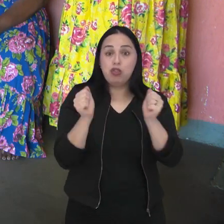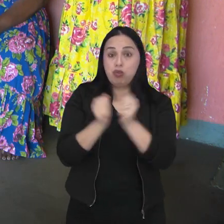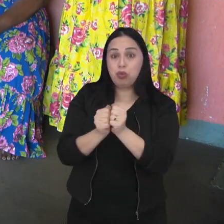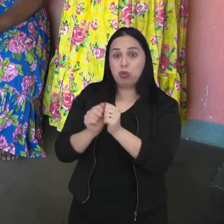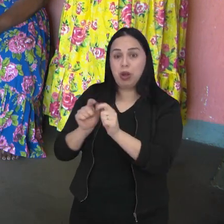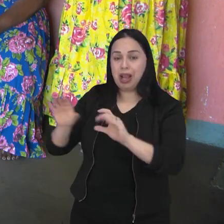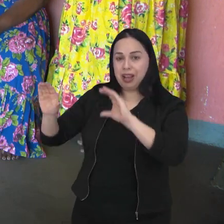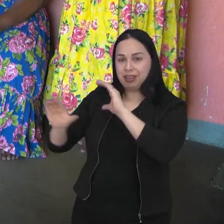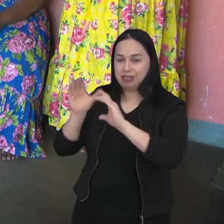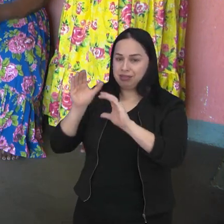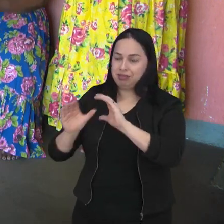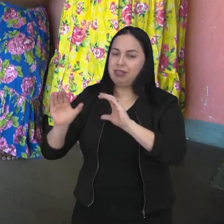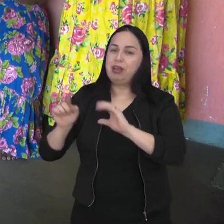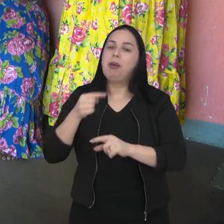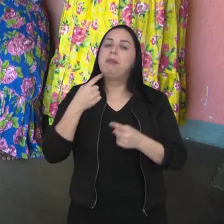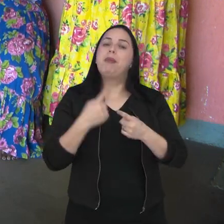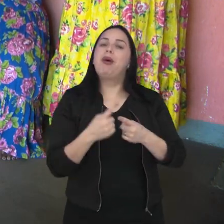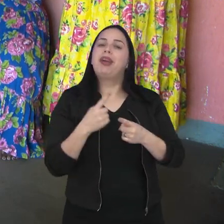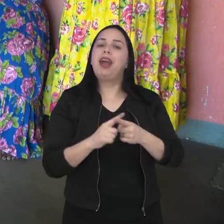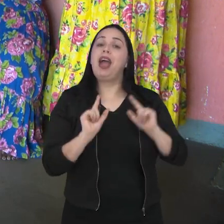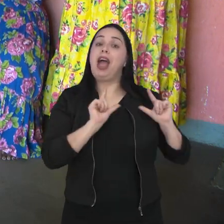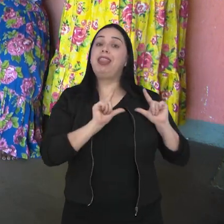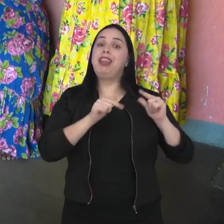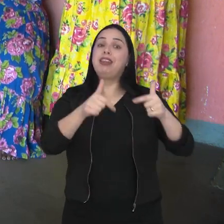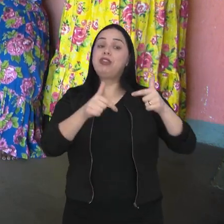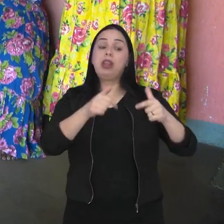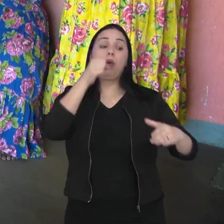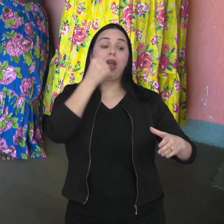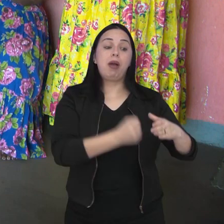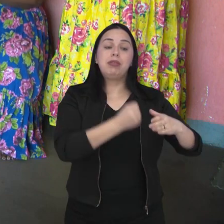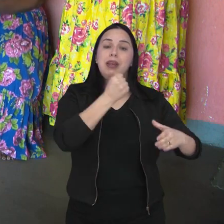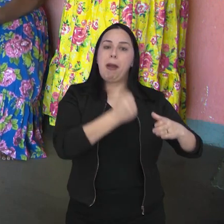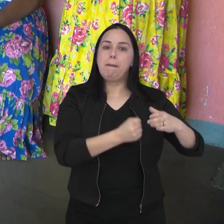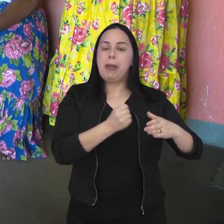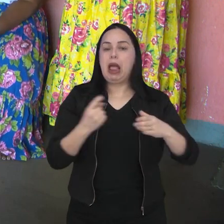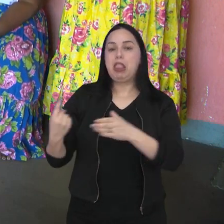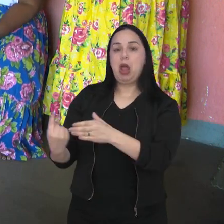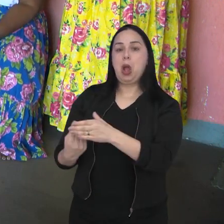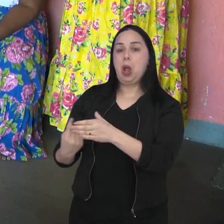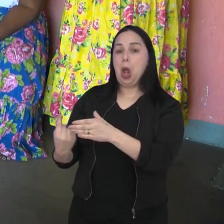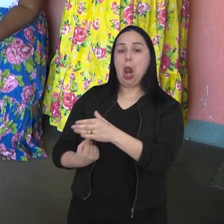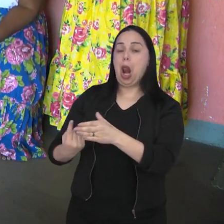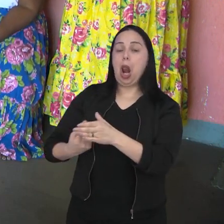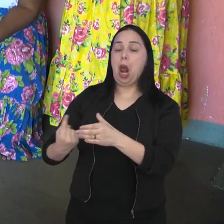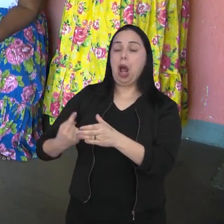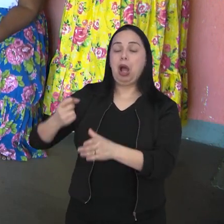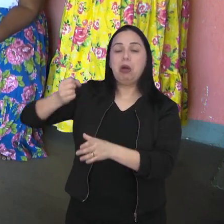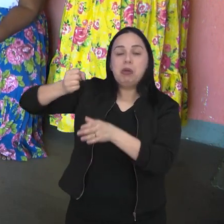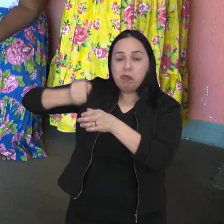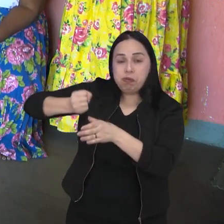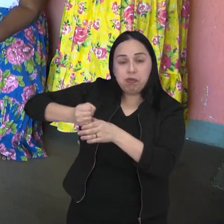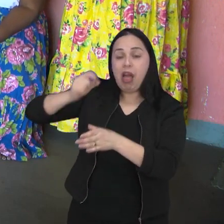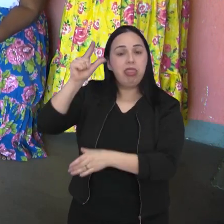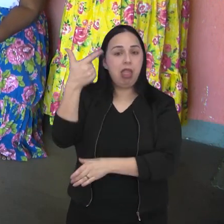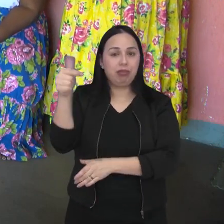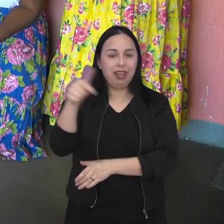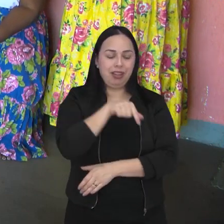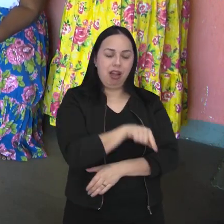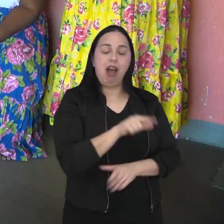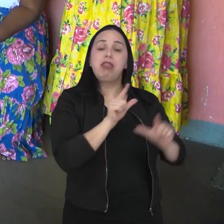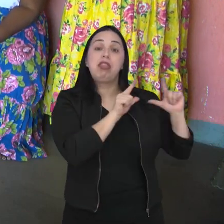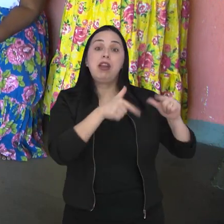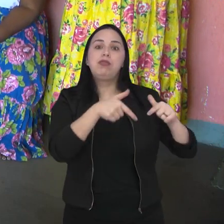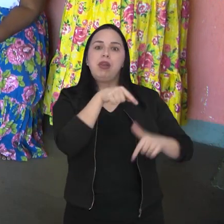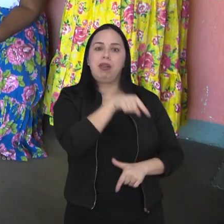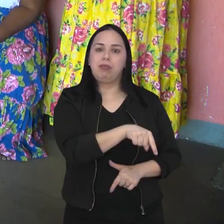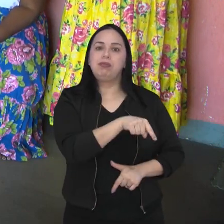ponto, porque a tradicional é a socada no pilão. Não isso. Tem, não tem processador, liquidificador, nada disso.